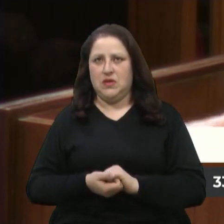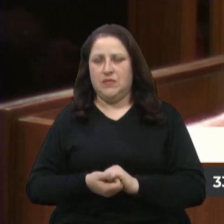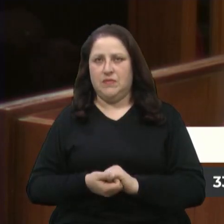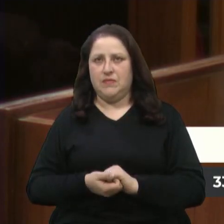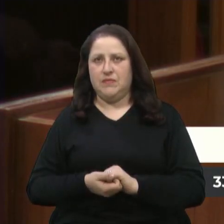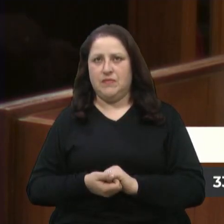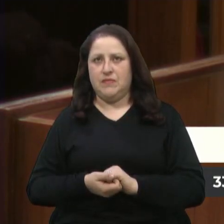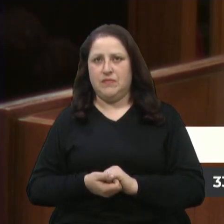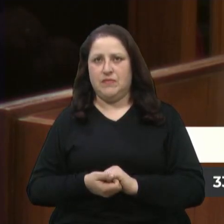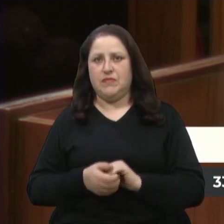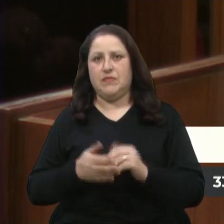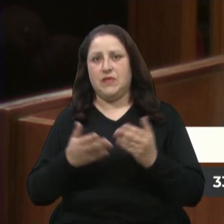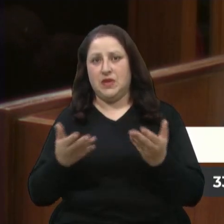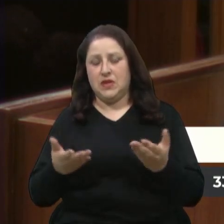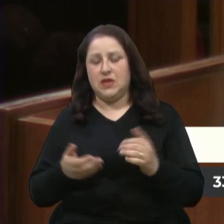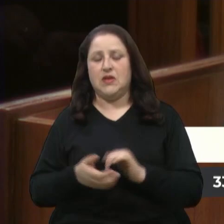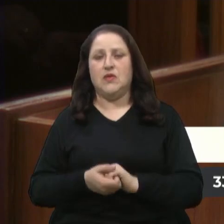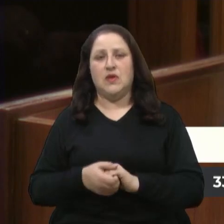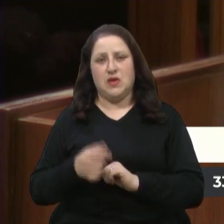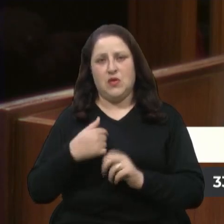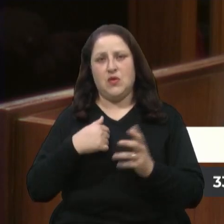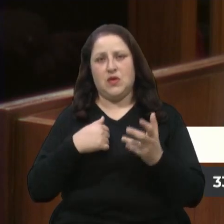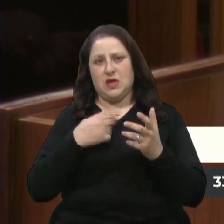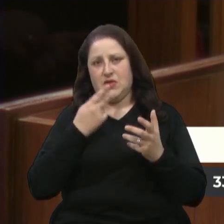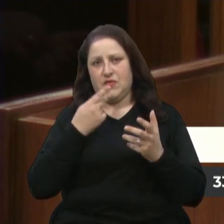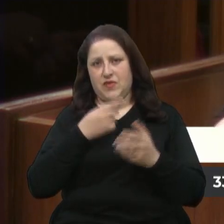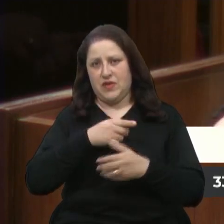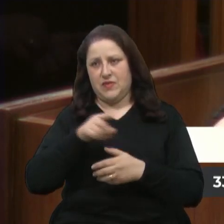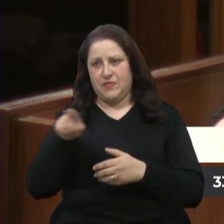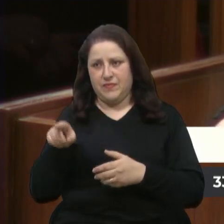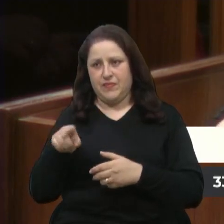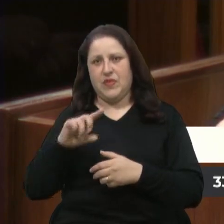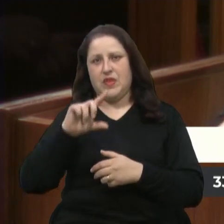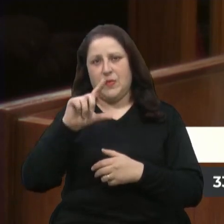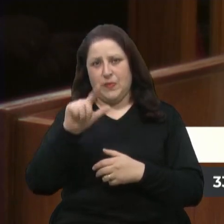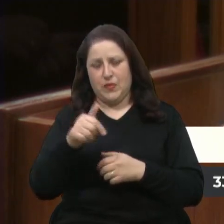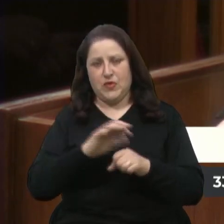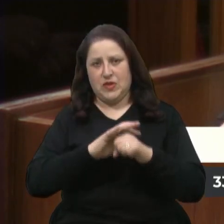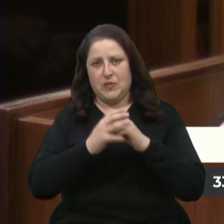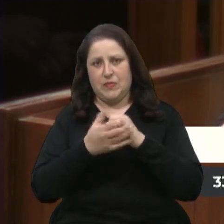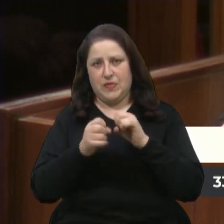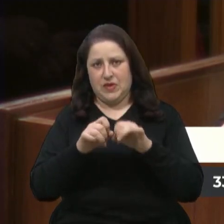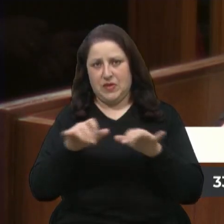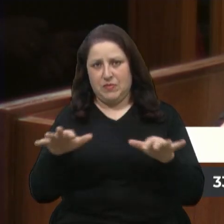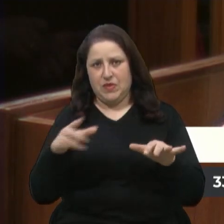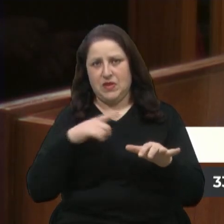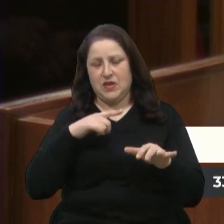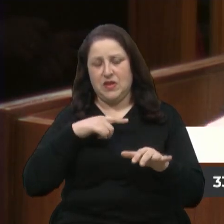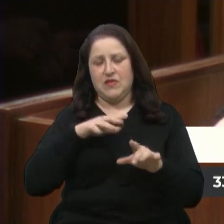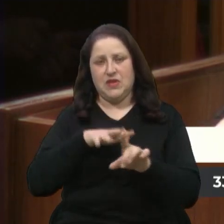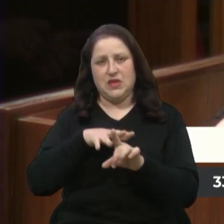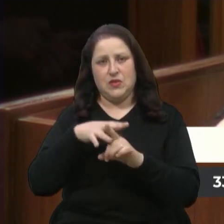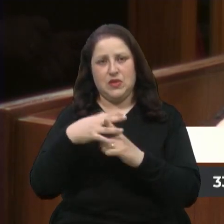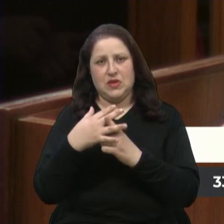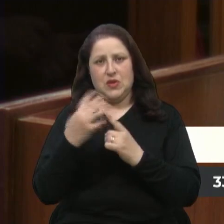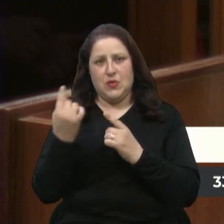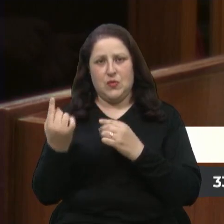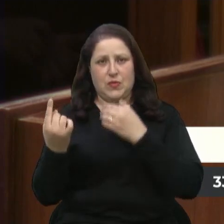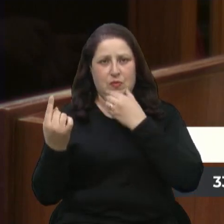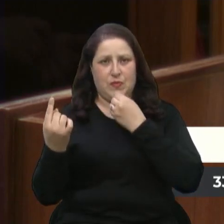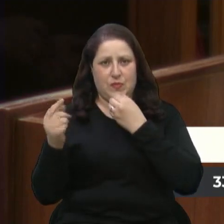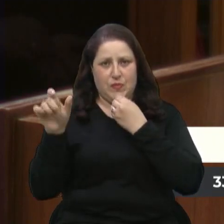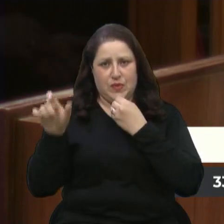Aí, o que eu gostaria de dizer para vocês, pós-pandemia, nós tivemos uma situação de um usuário